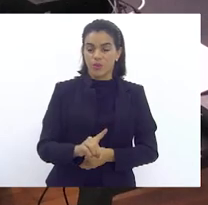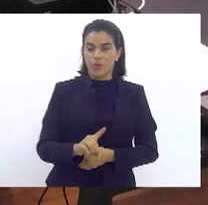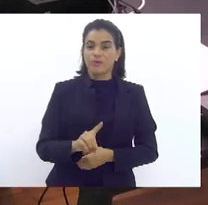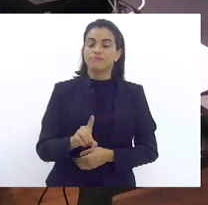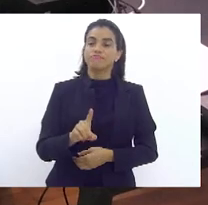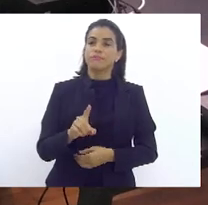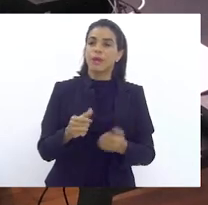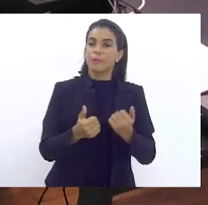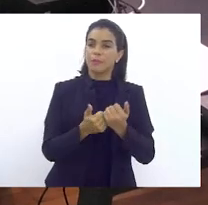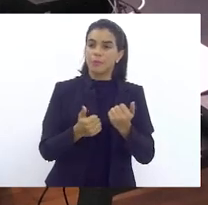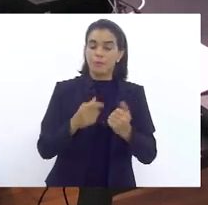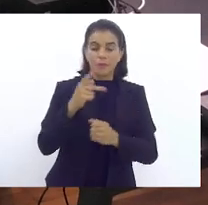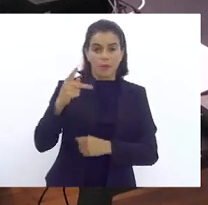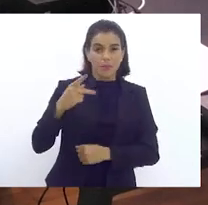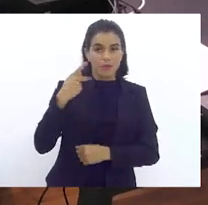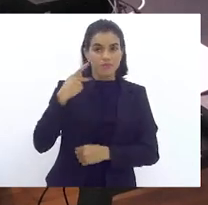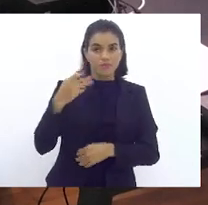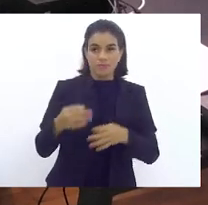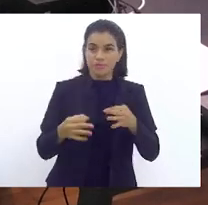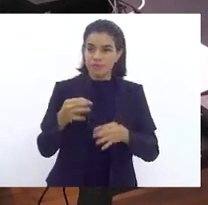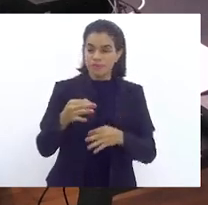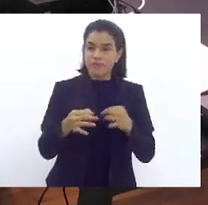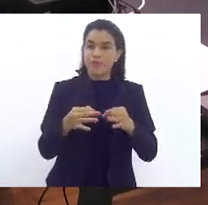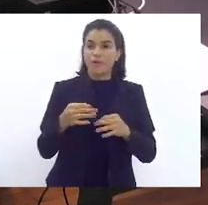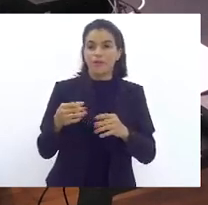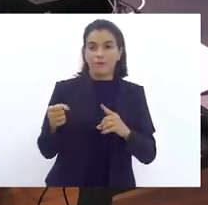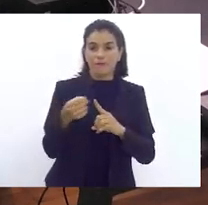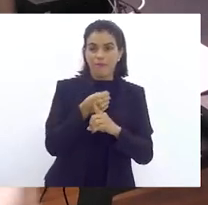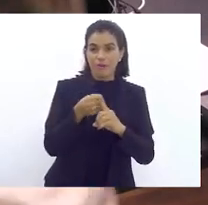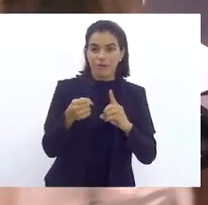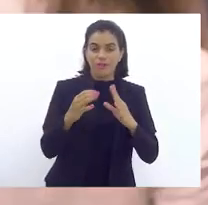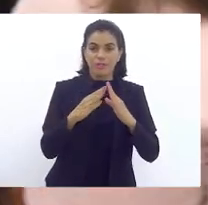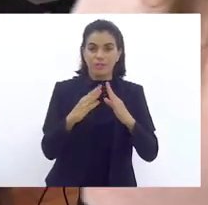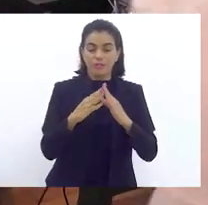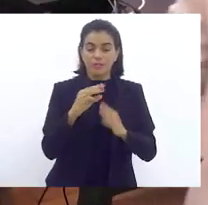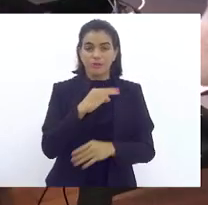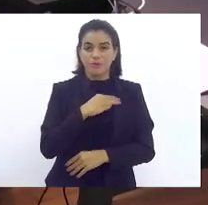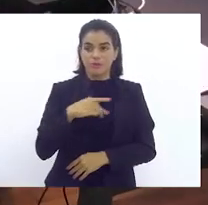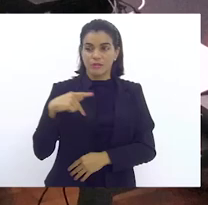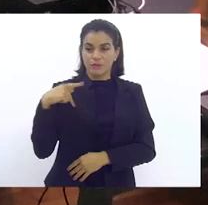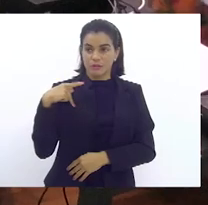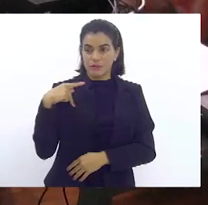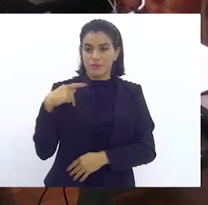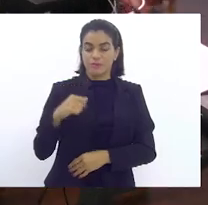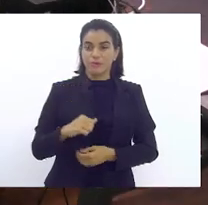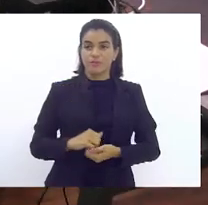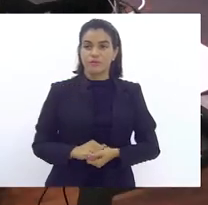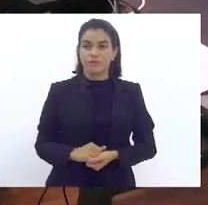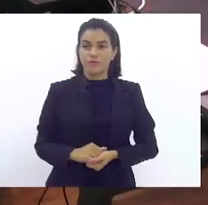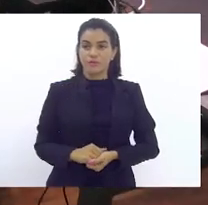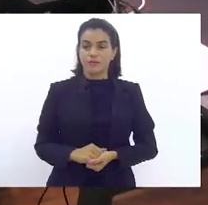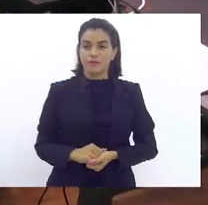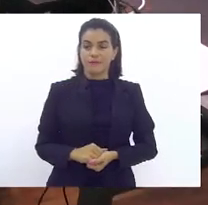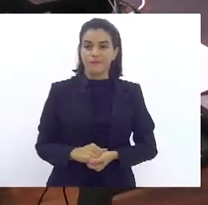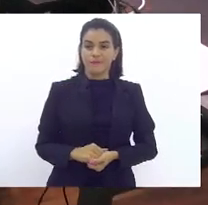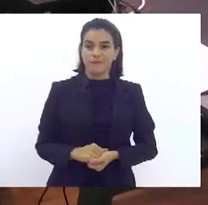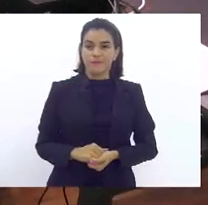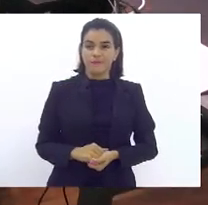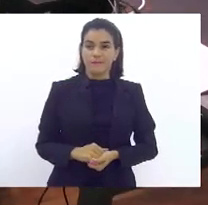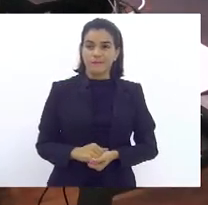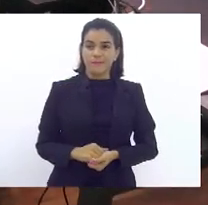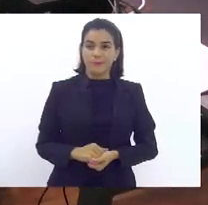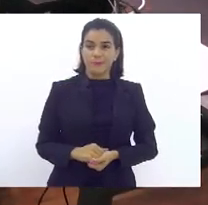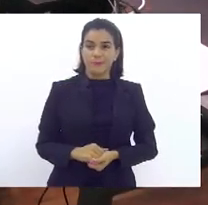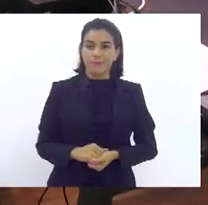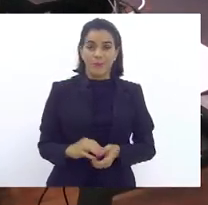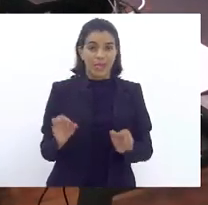justiç de investigação Penal de violência doméstica do Ministério Público do Estado Gente ninguém